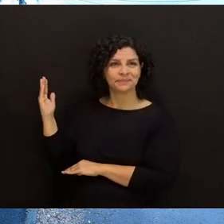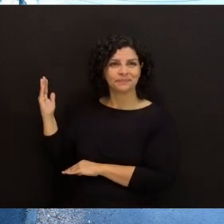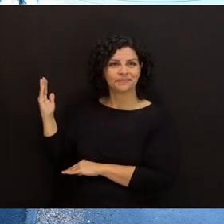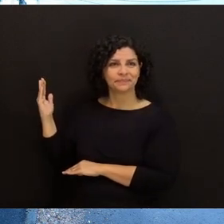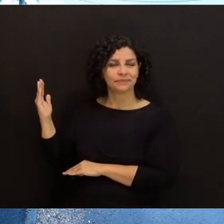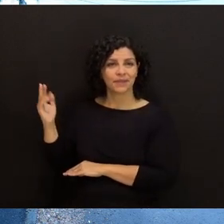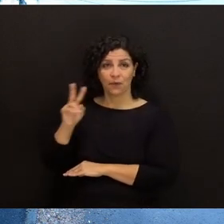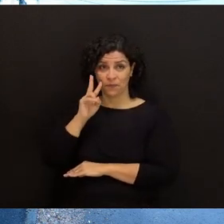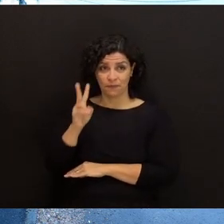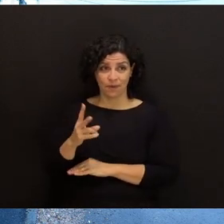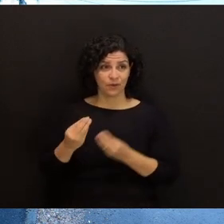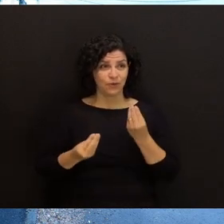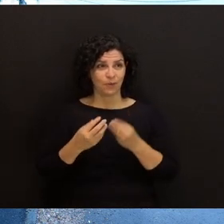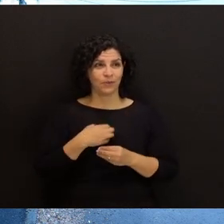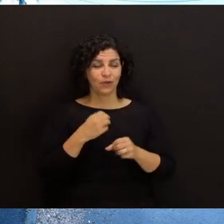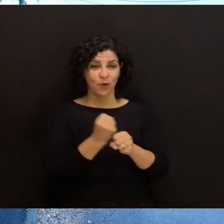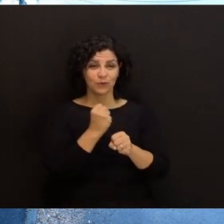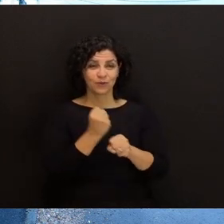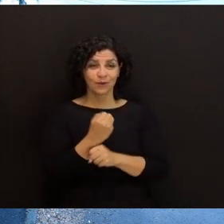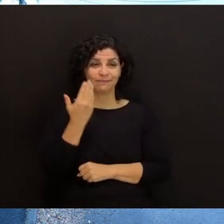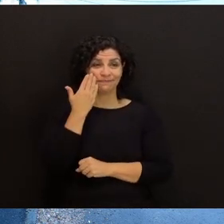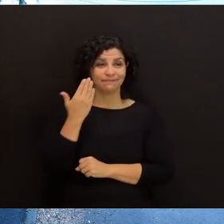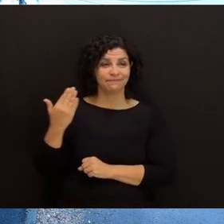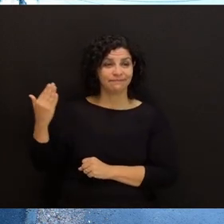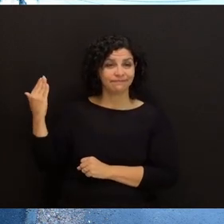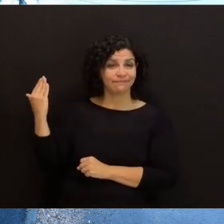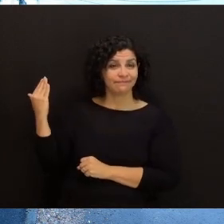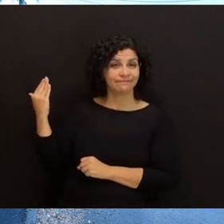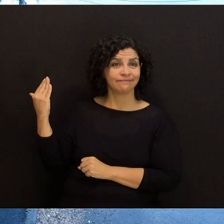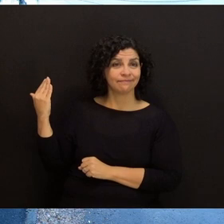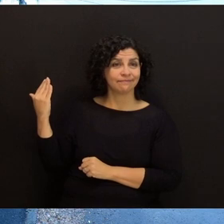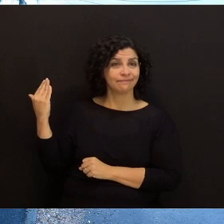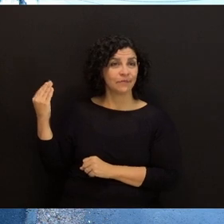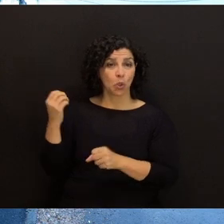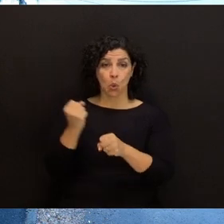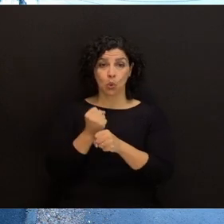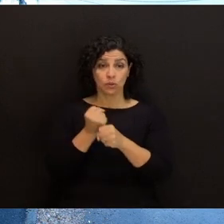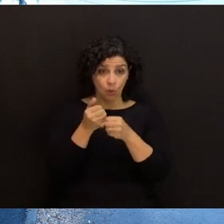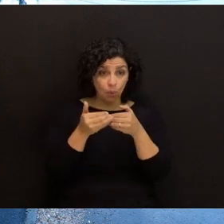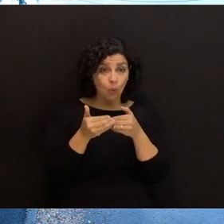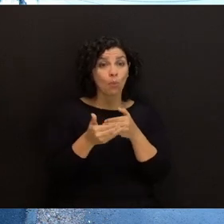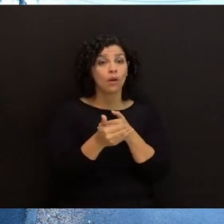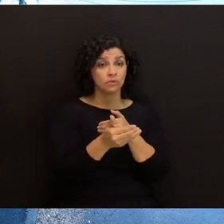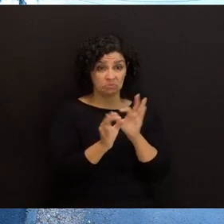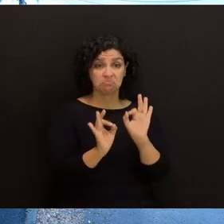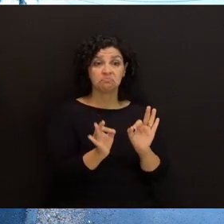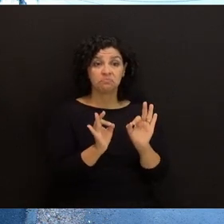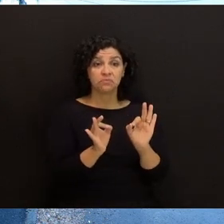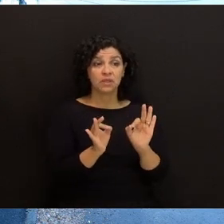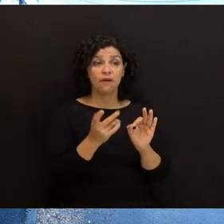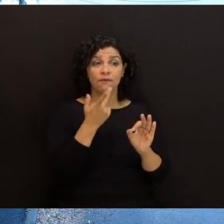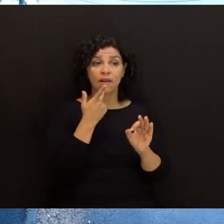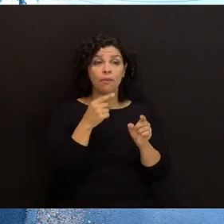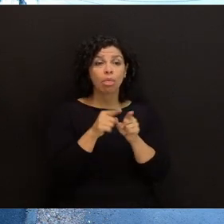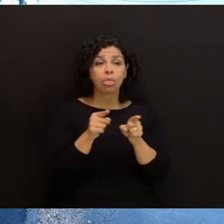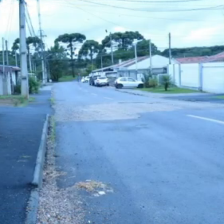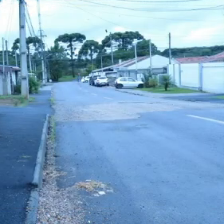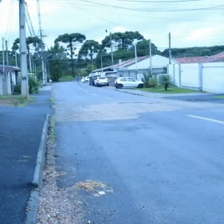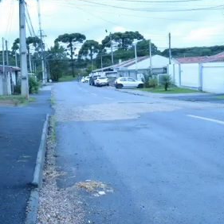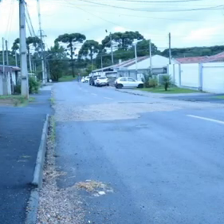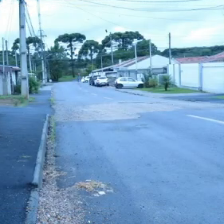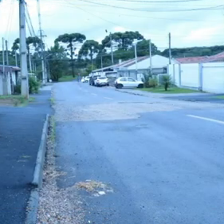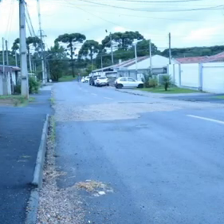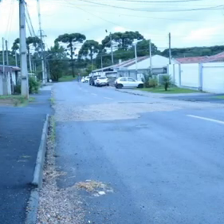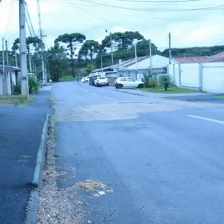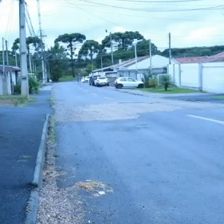Olha o estado que está a obra a obra começou fizeram um pedacinho da primeira